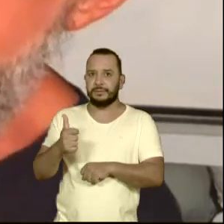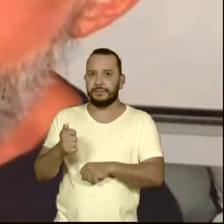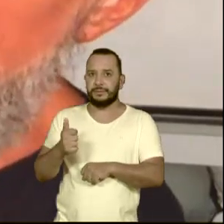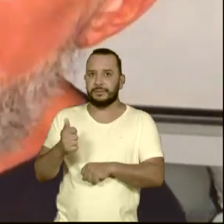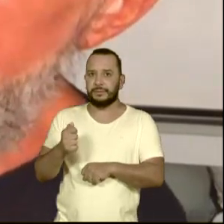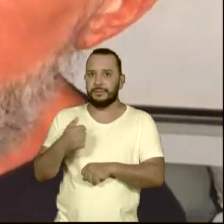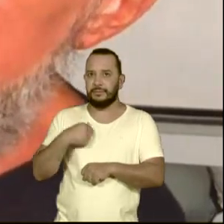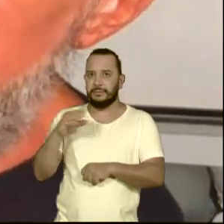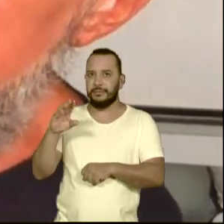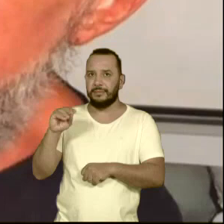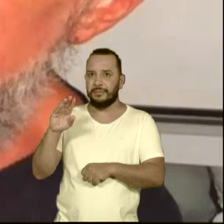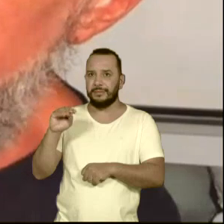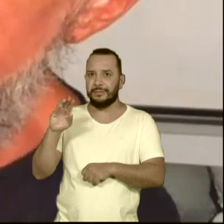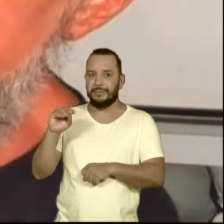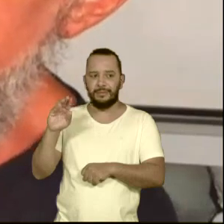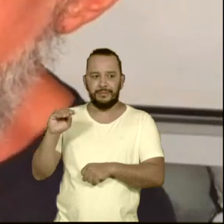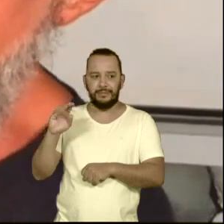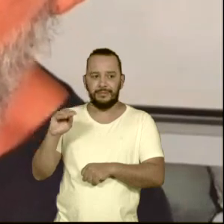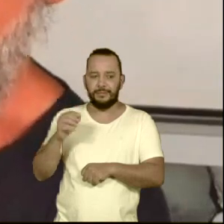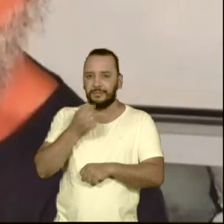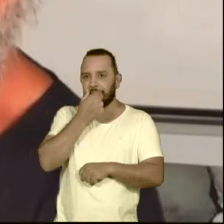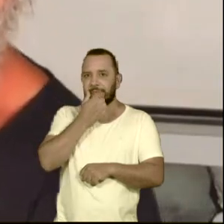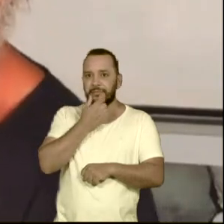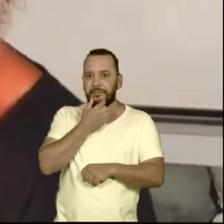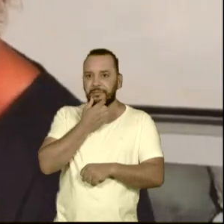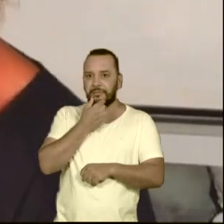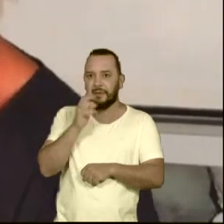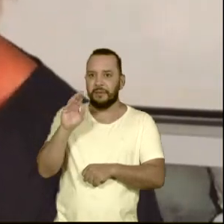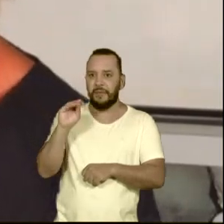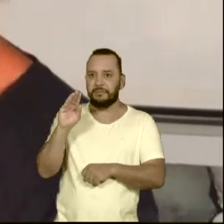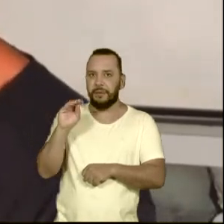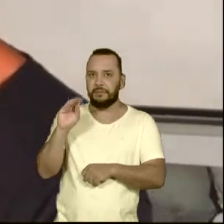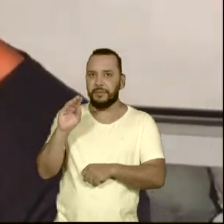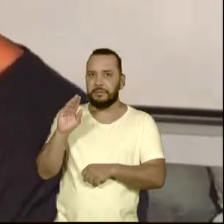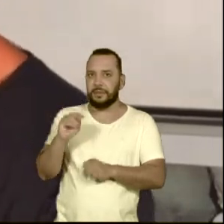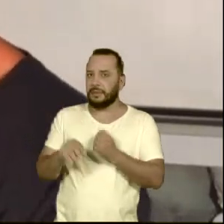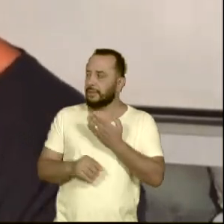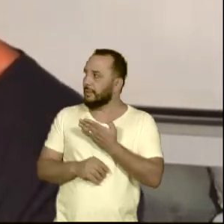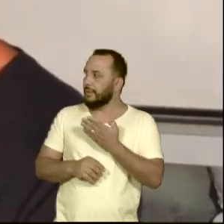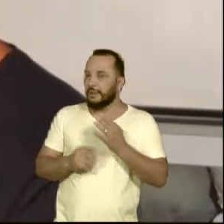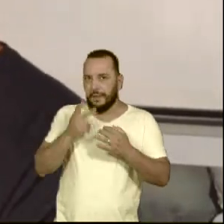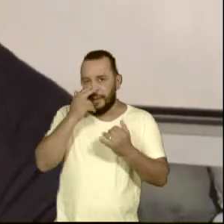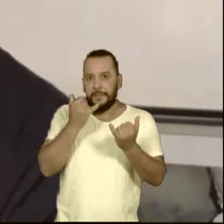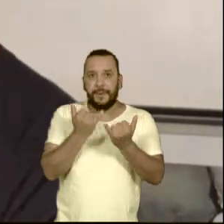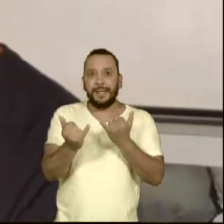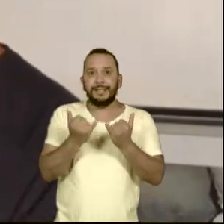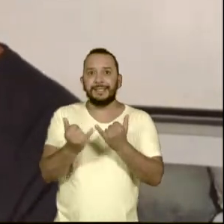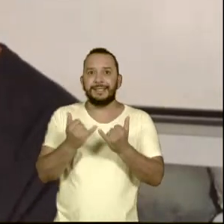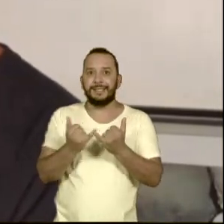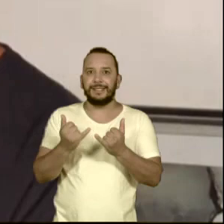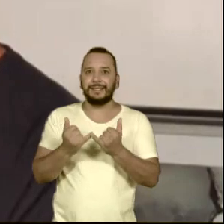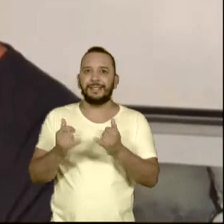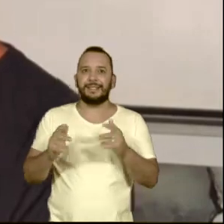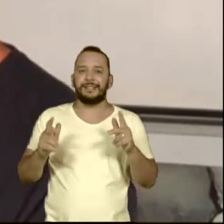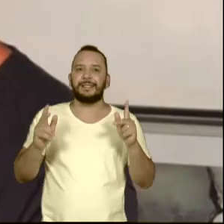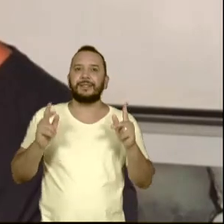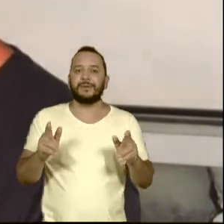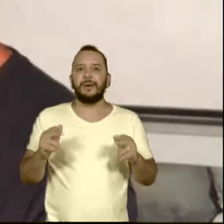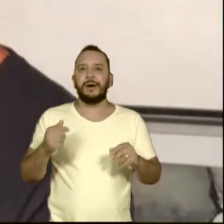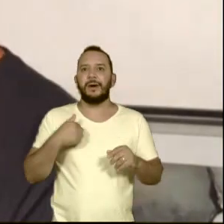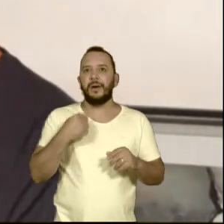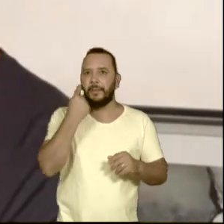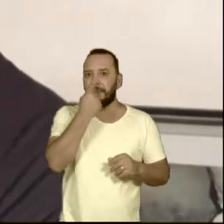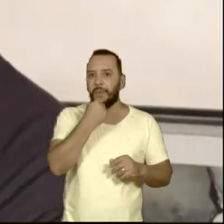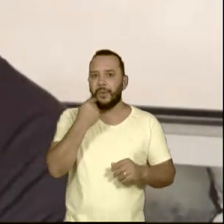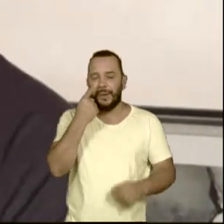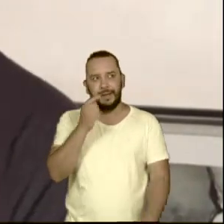É legal da gente falar da boca de gatilho, que é essa aqui, tá? Que é muito parecida com, por exemplo, a boca